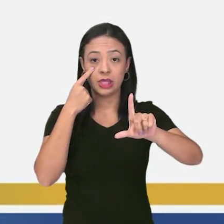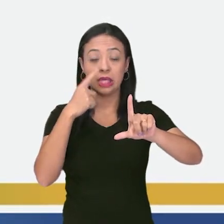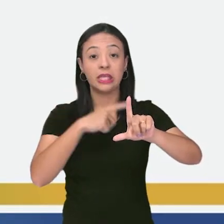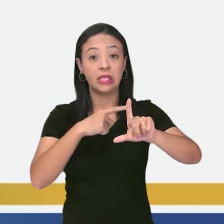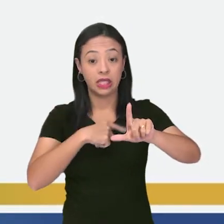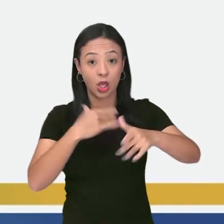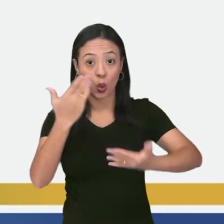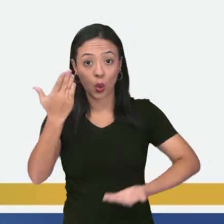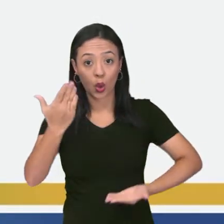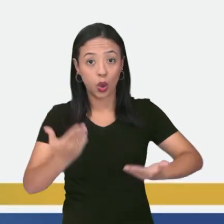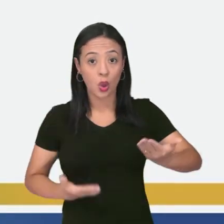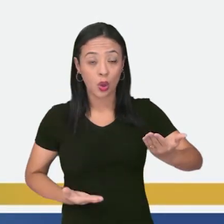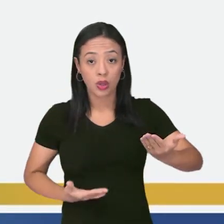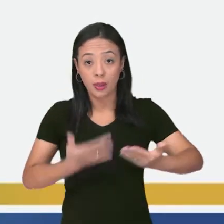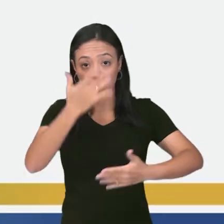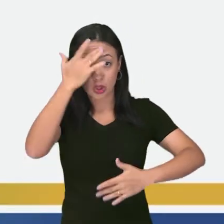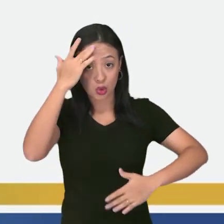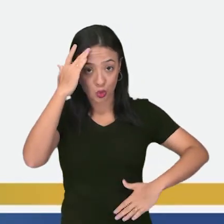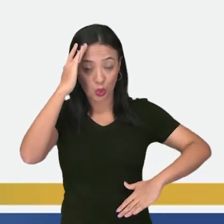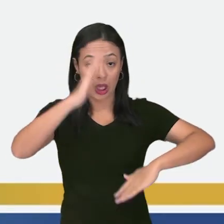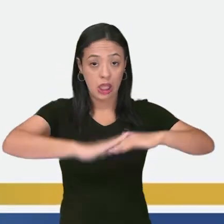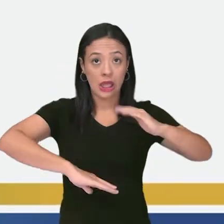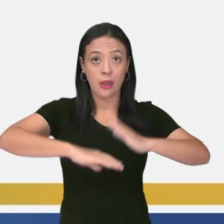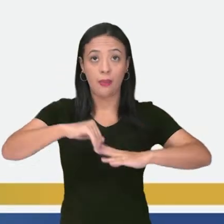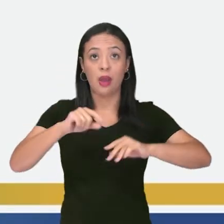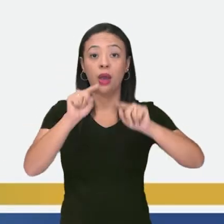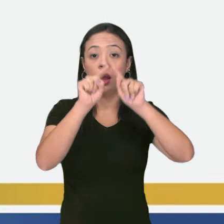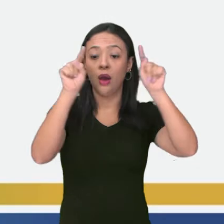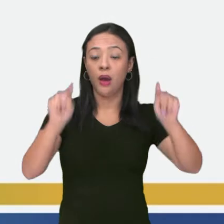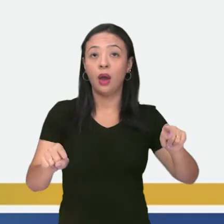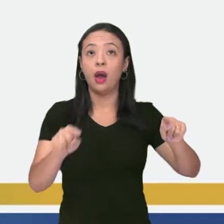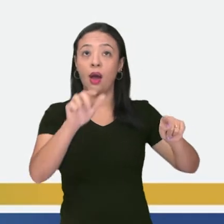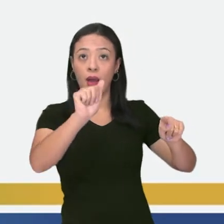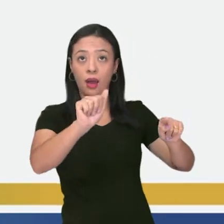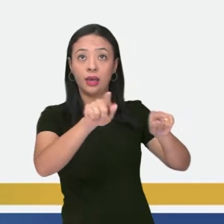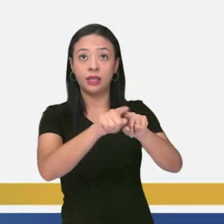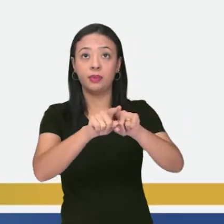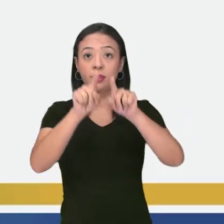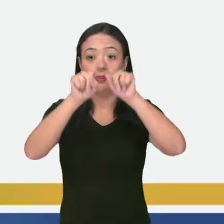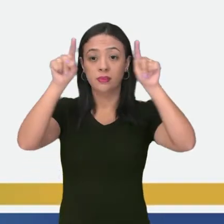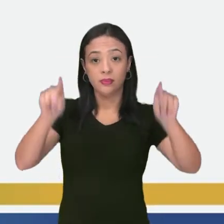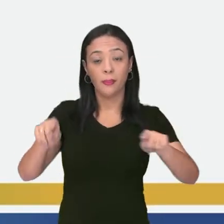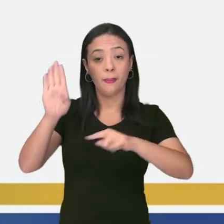atendimento do funcionário A, no gráfico 1, e o funcionário B.